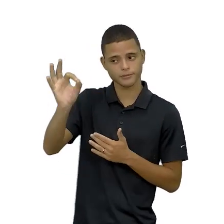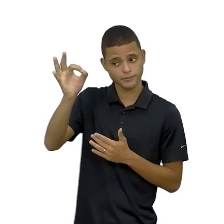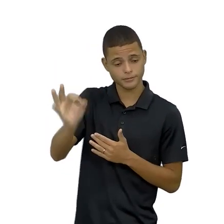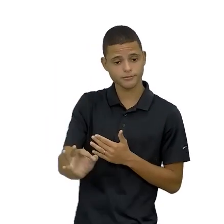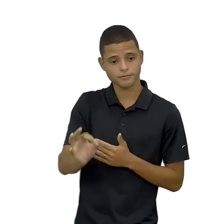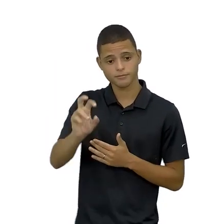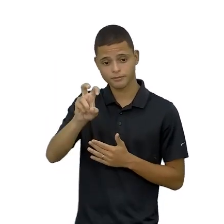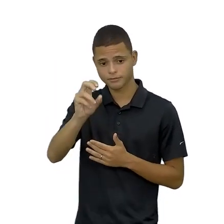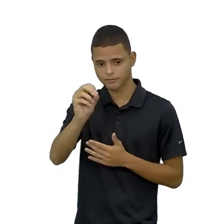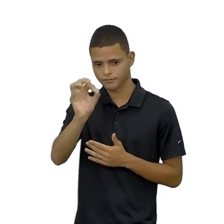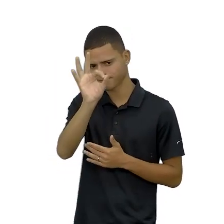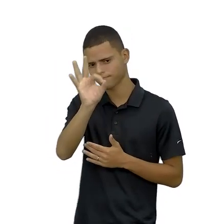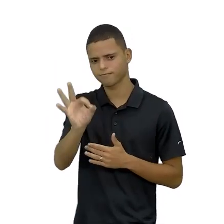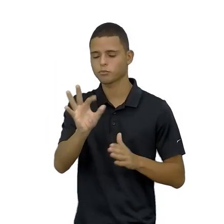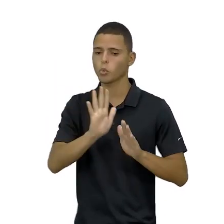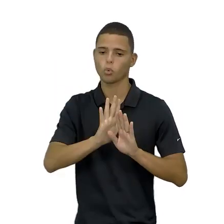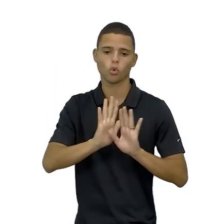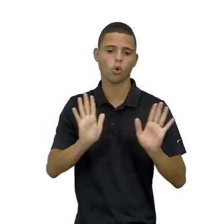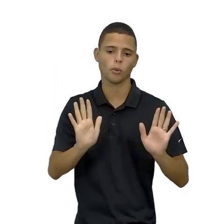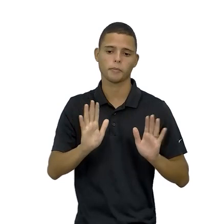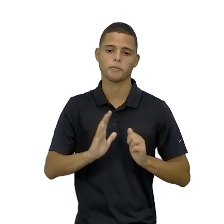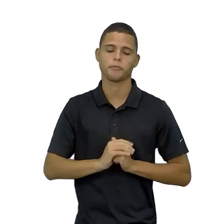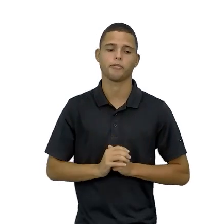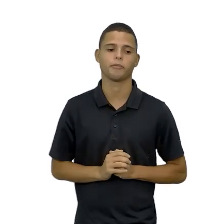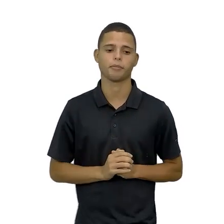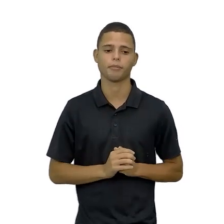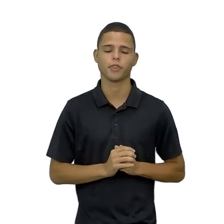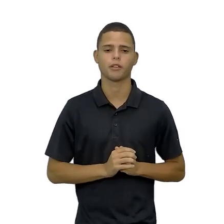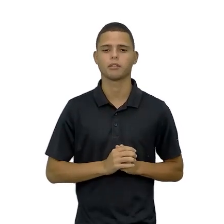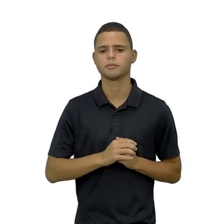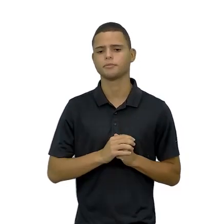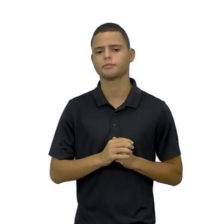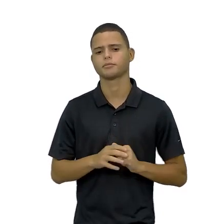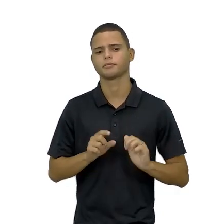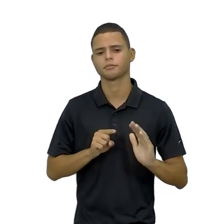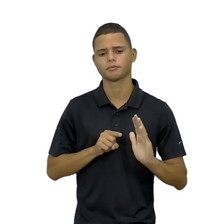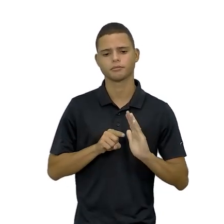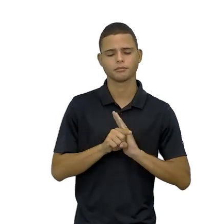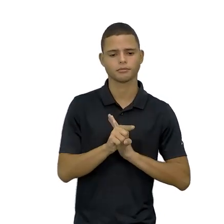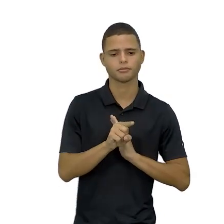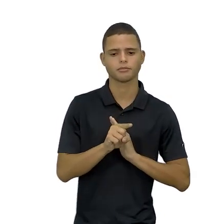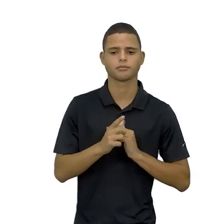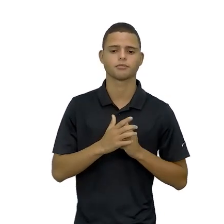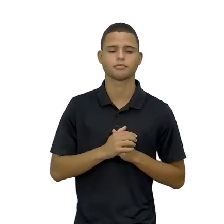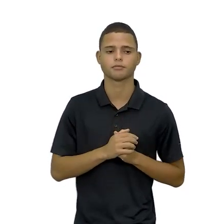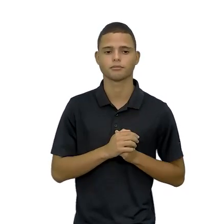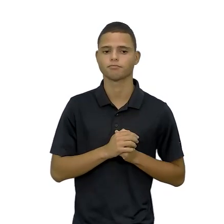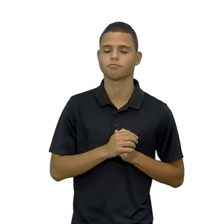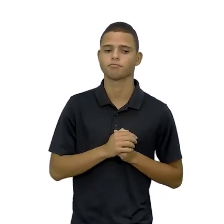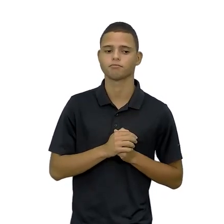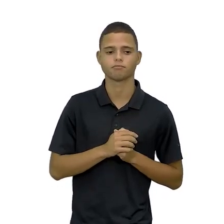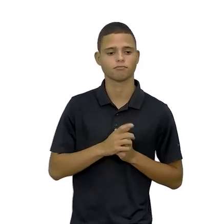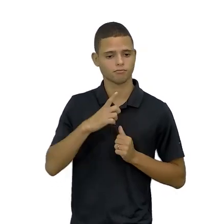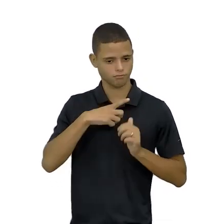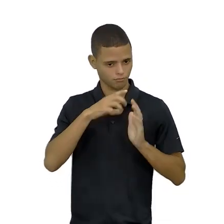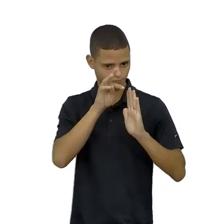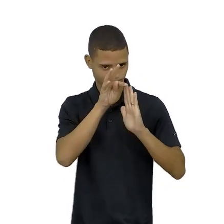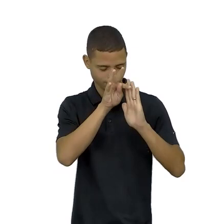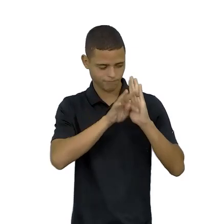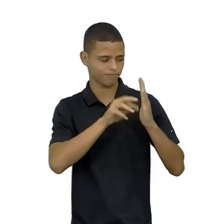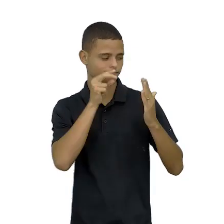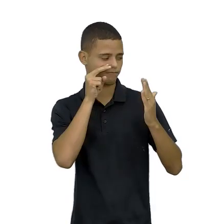50% apenas, né? E a pergunta era a seguinte: eles tinham um texto para